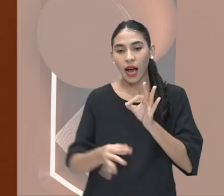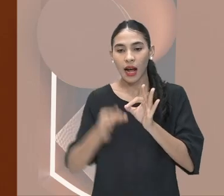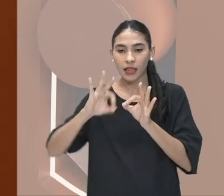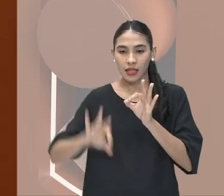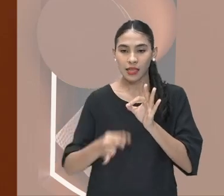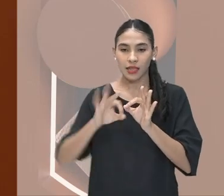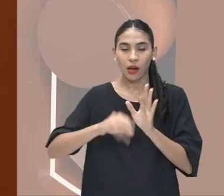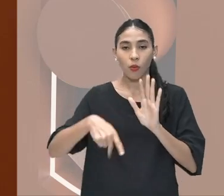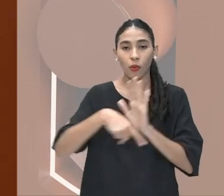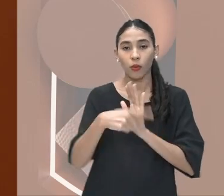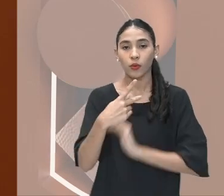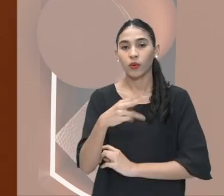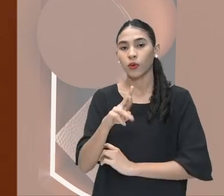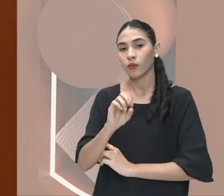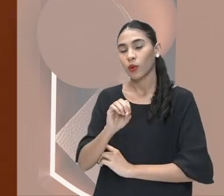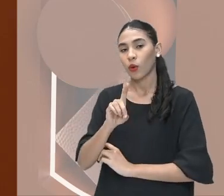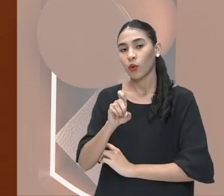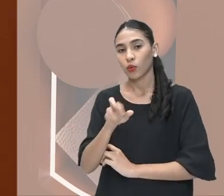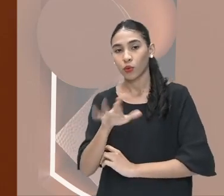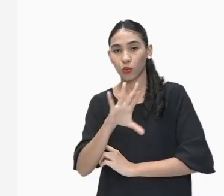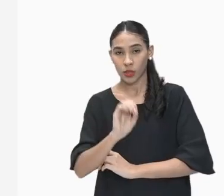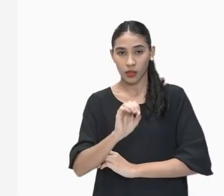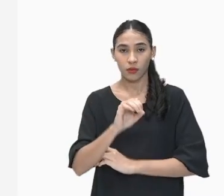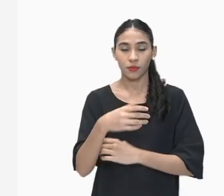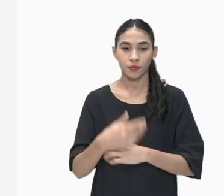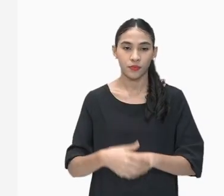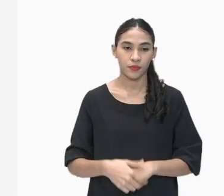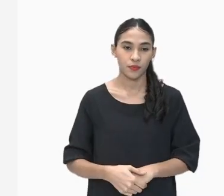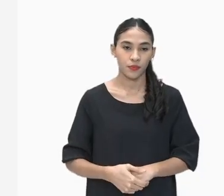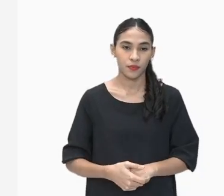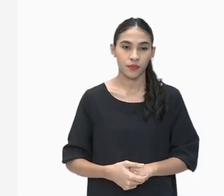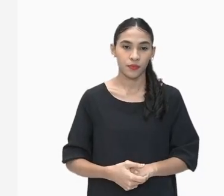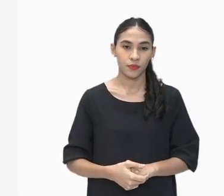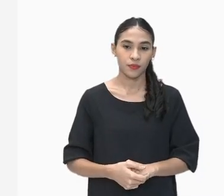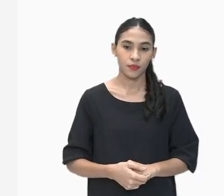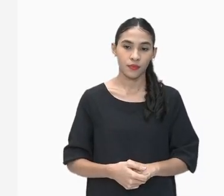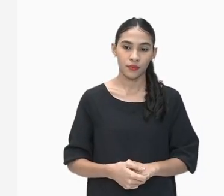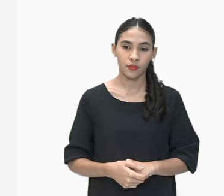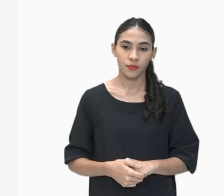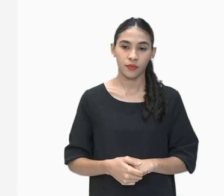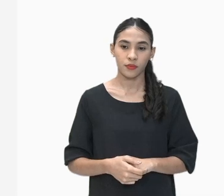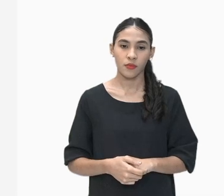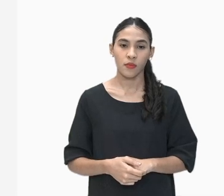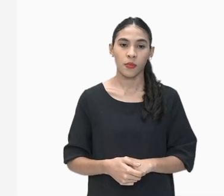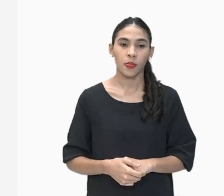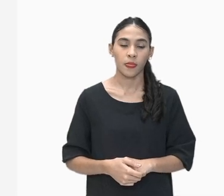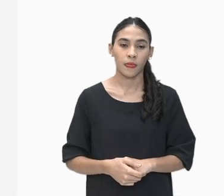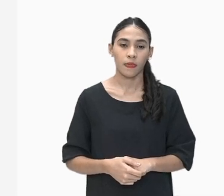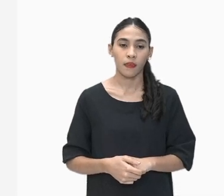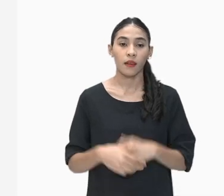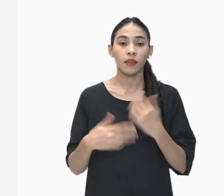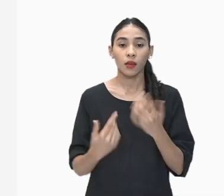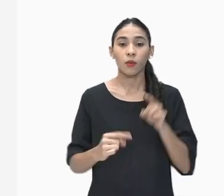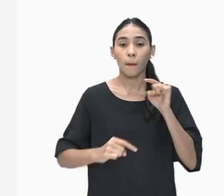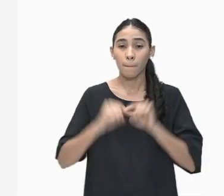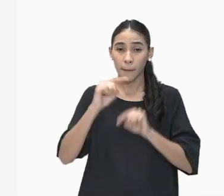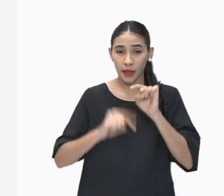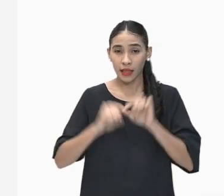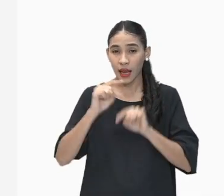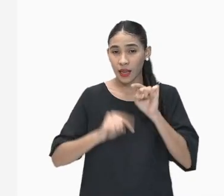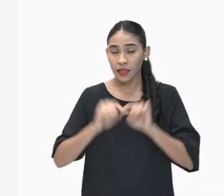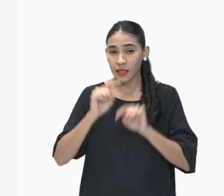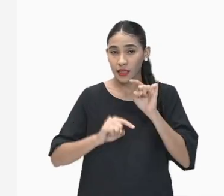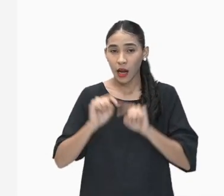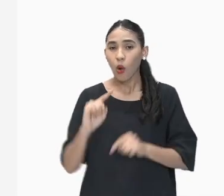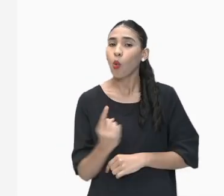de produção. Não é isso? Vamos lá, continuando. O produto, vejam lá, já expliquei, o produto era feito por